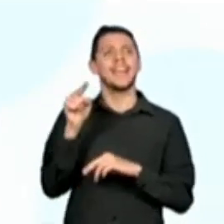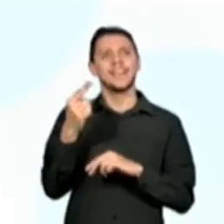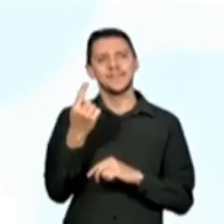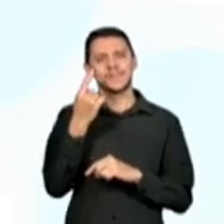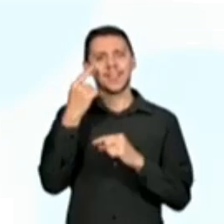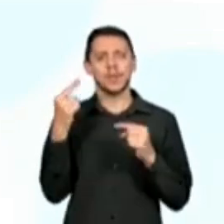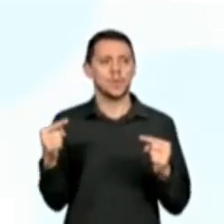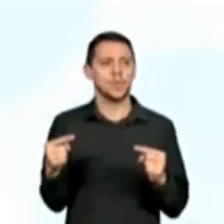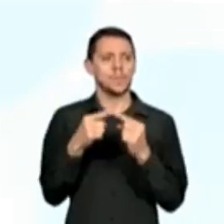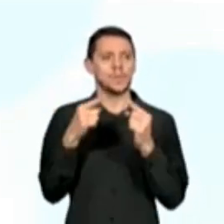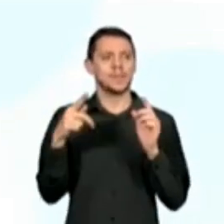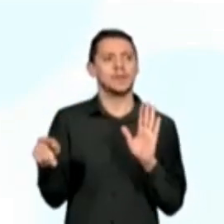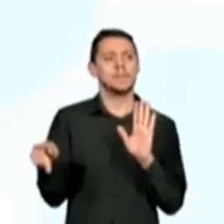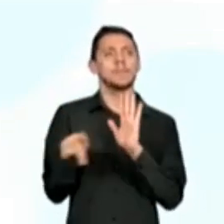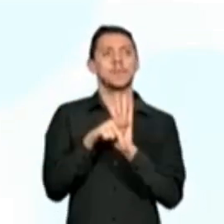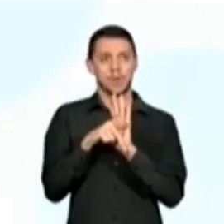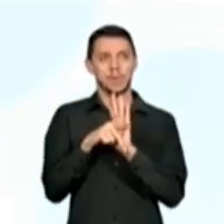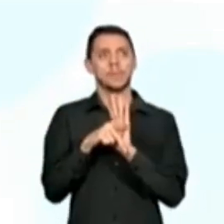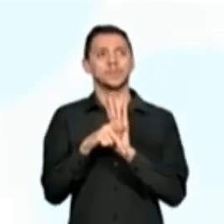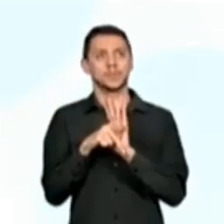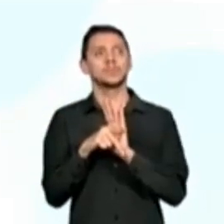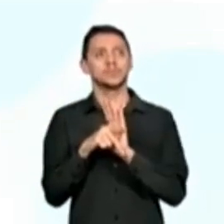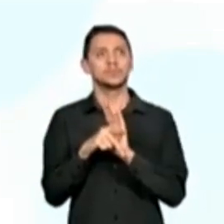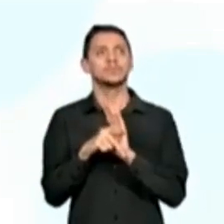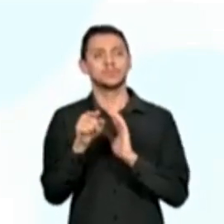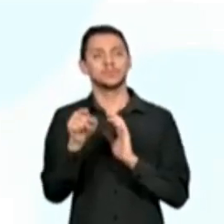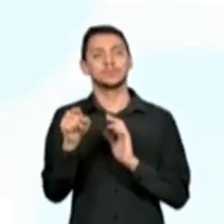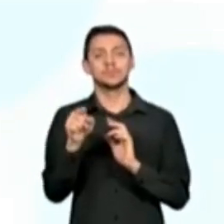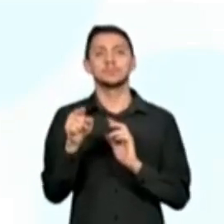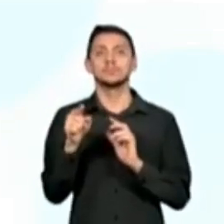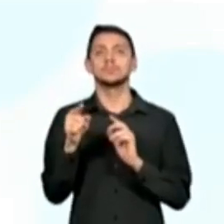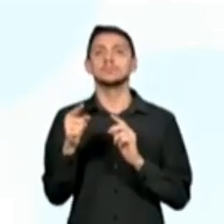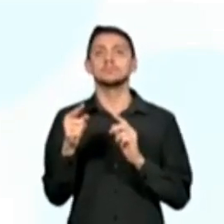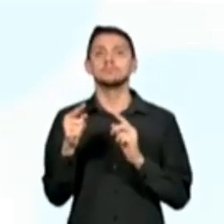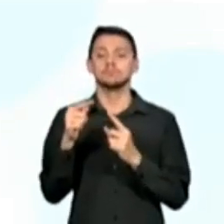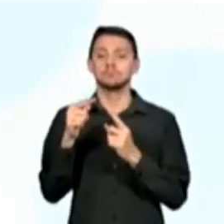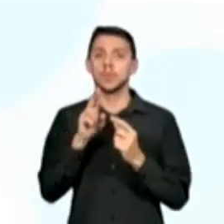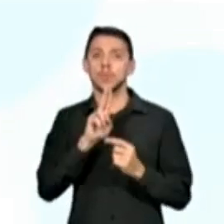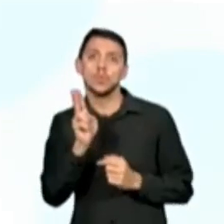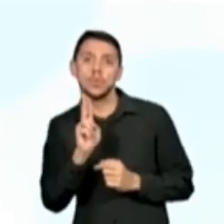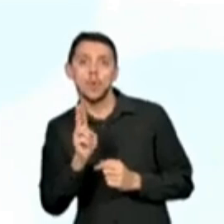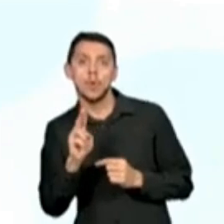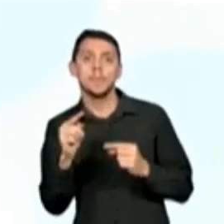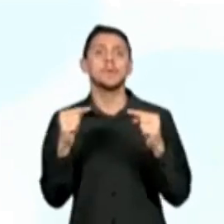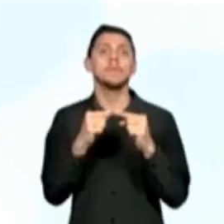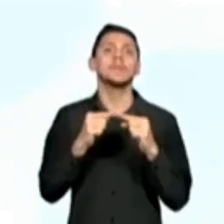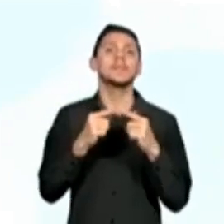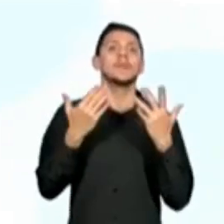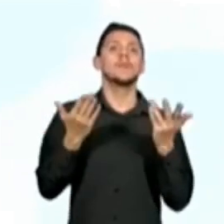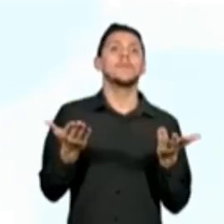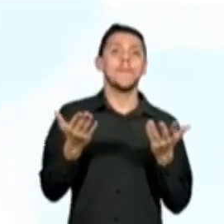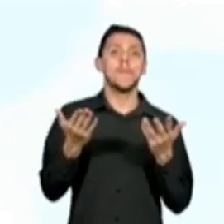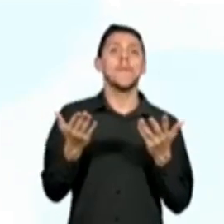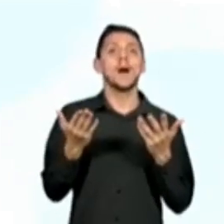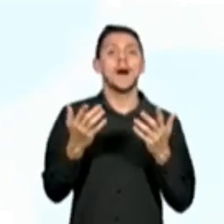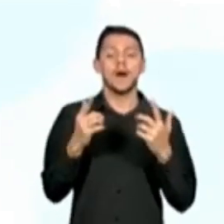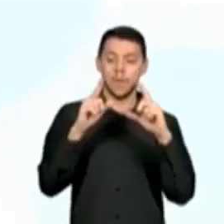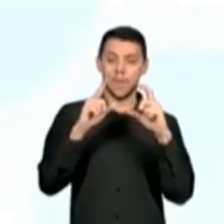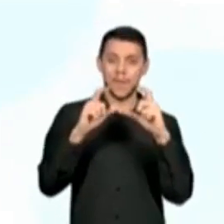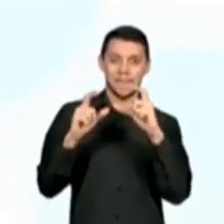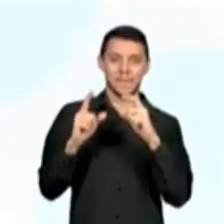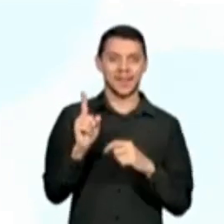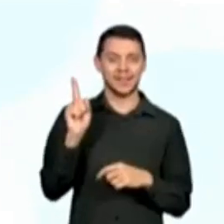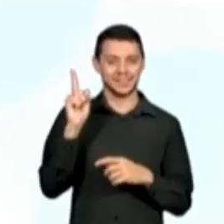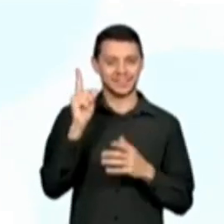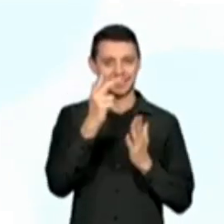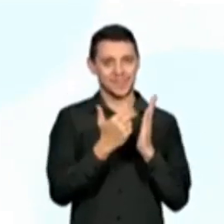ela recebe. E, Pro, depois de fazer essa introdução com as nossas figuras azuisinhas aqui, eu acho que ficou mais fácil fazer isso. Mais fácil,